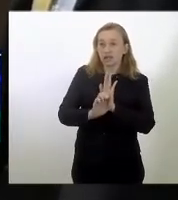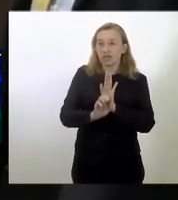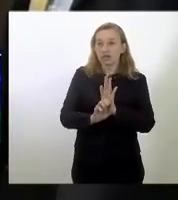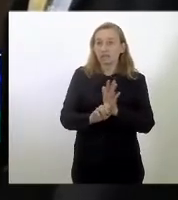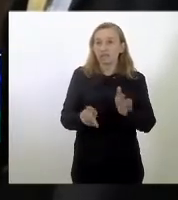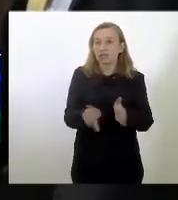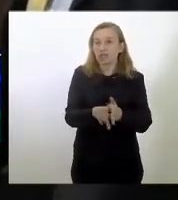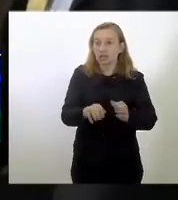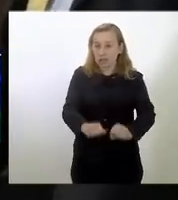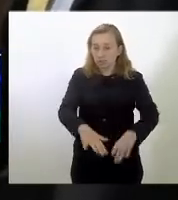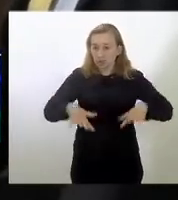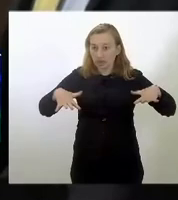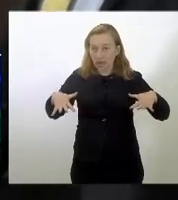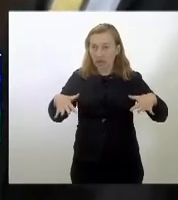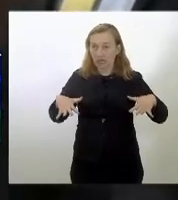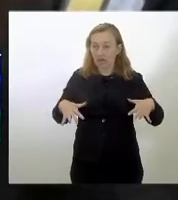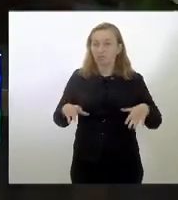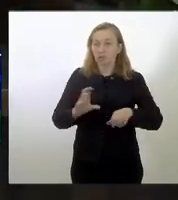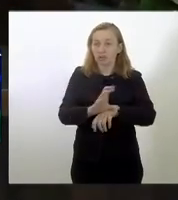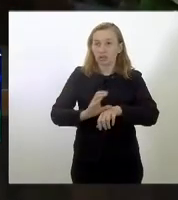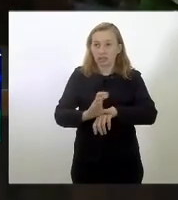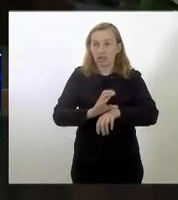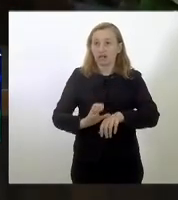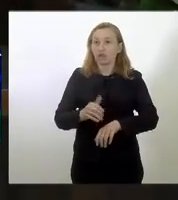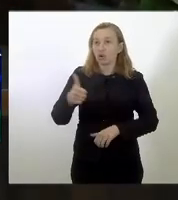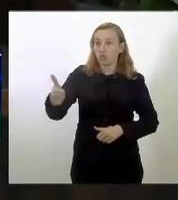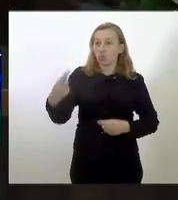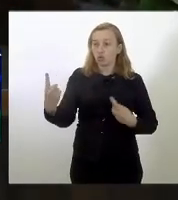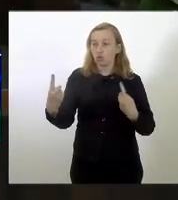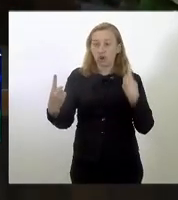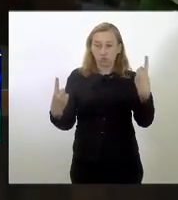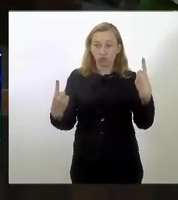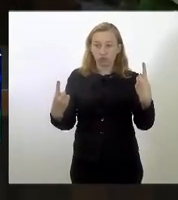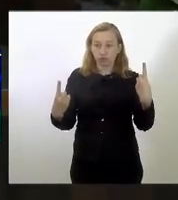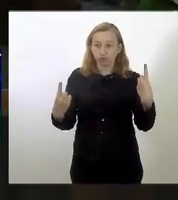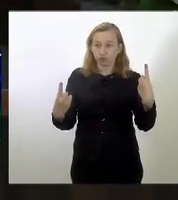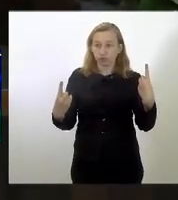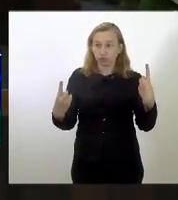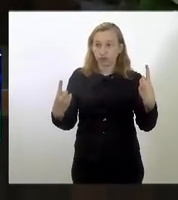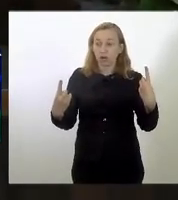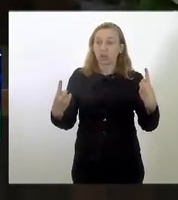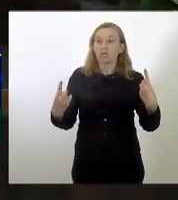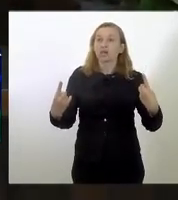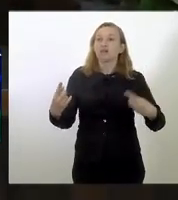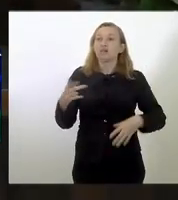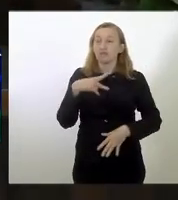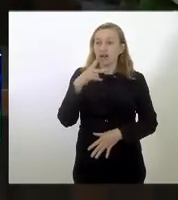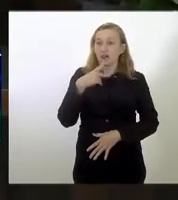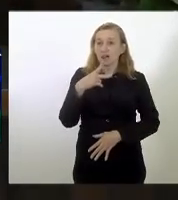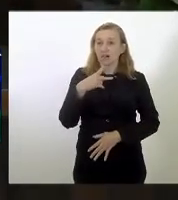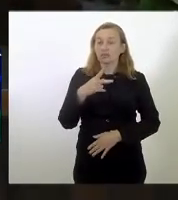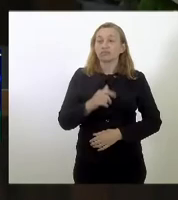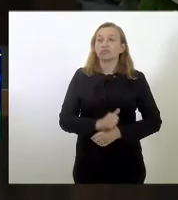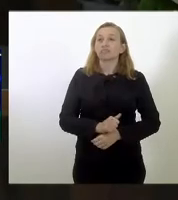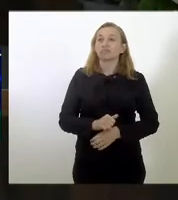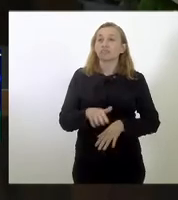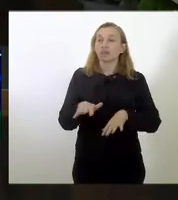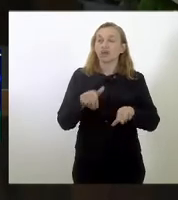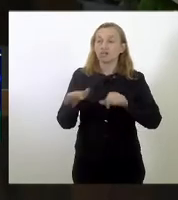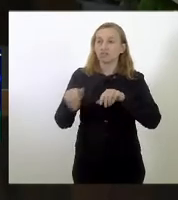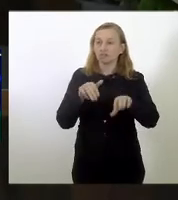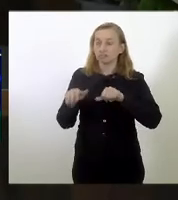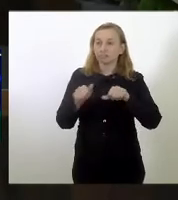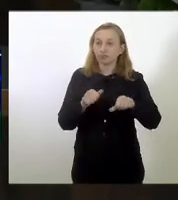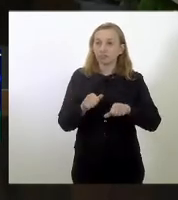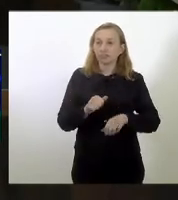Ok. Apenas pela constitucionalidade. Mesmo assim, 1-1. Obrigado. A presidência vai fazer a chamada nominal. Deputado